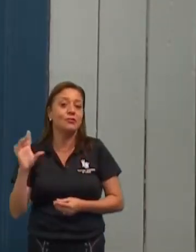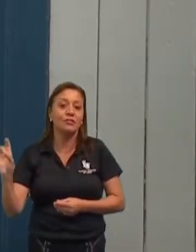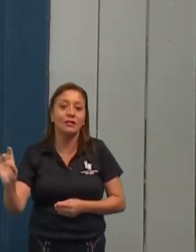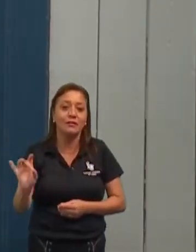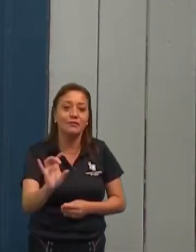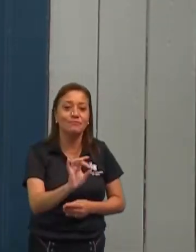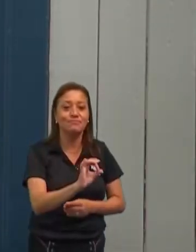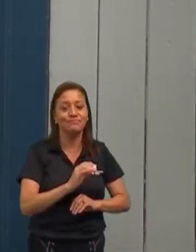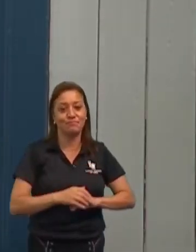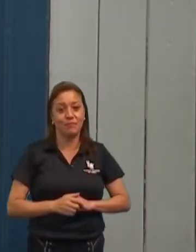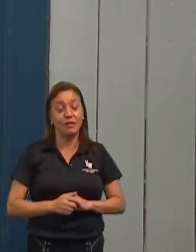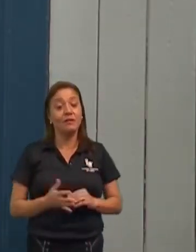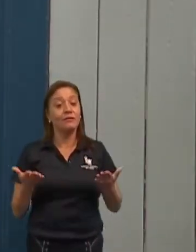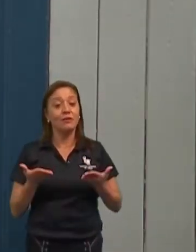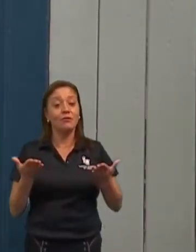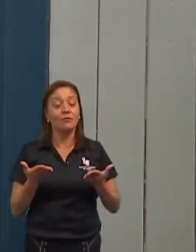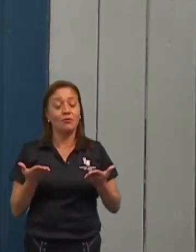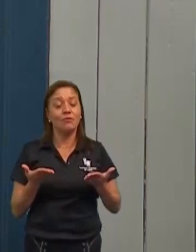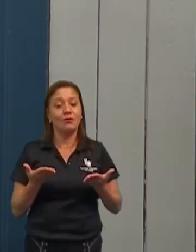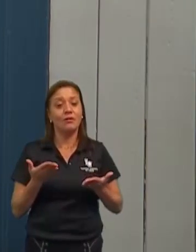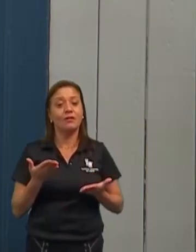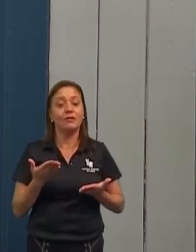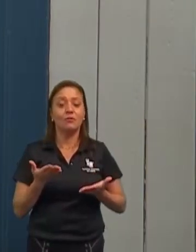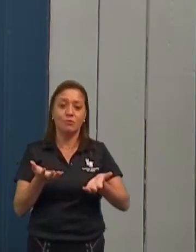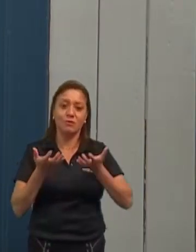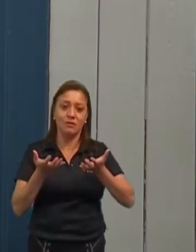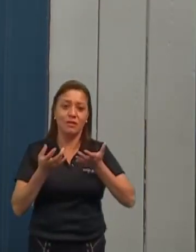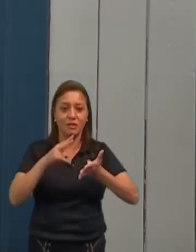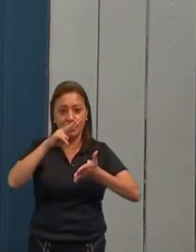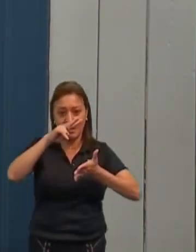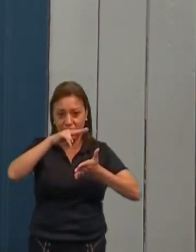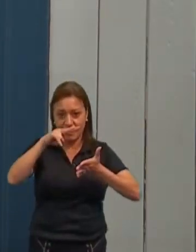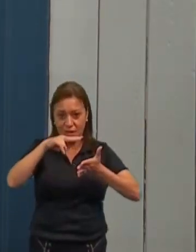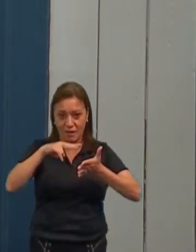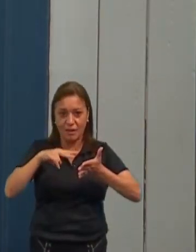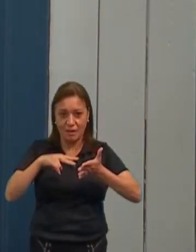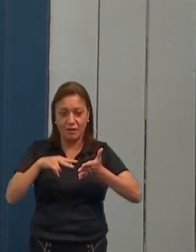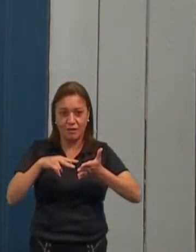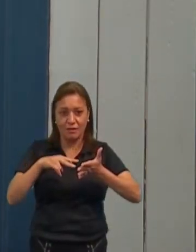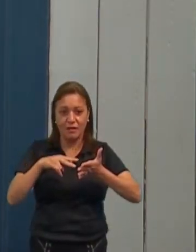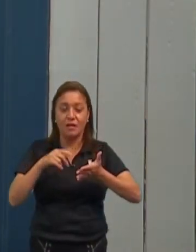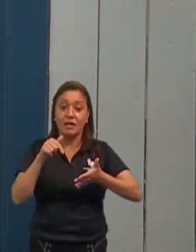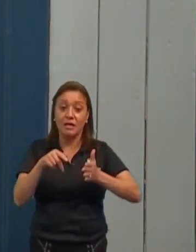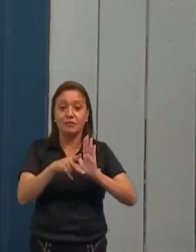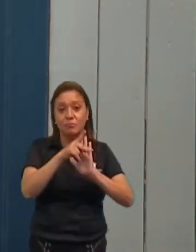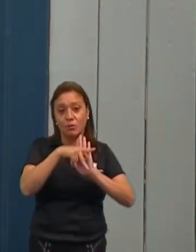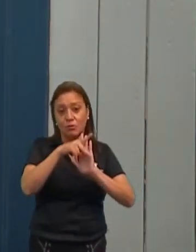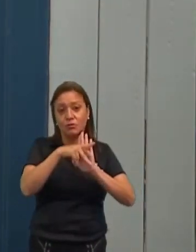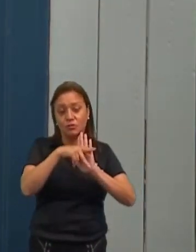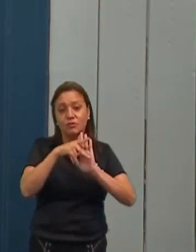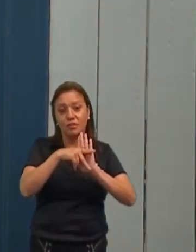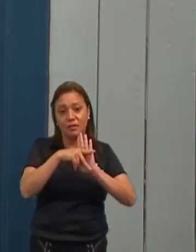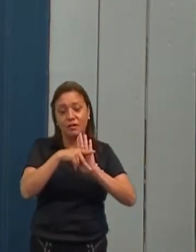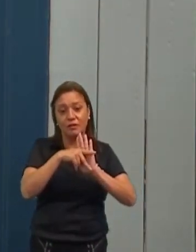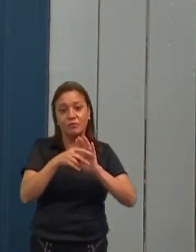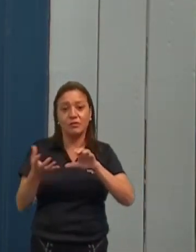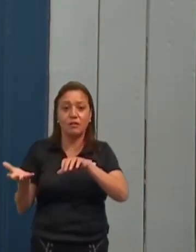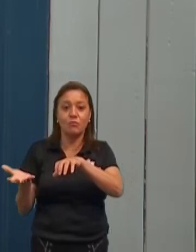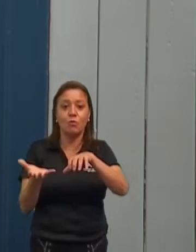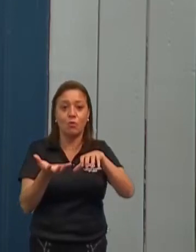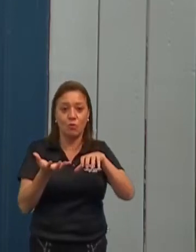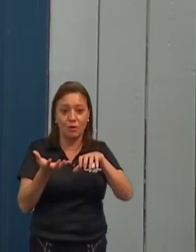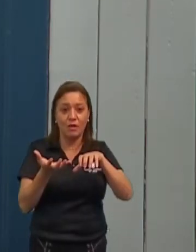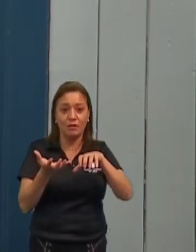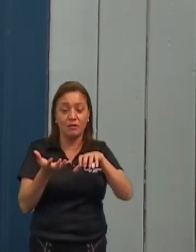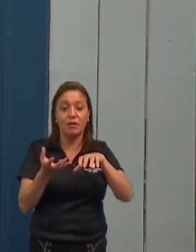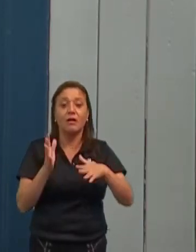o projeto que a companheira Gleice está em tramitação no Congresso, e depois